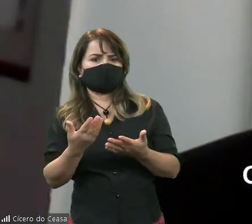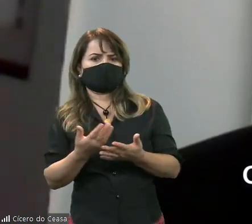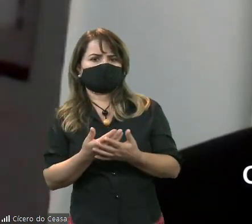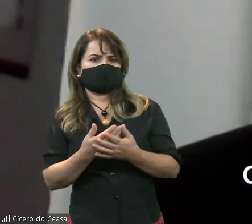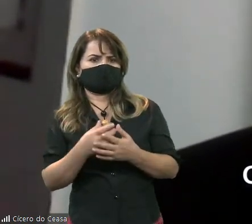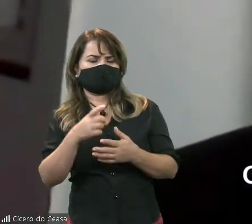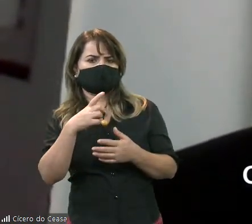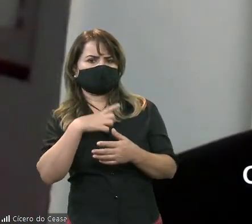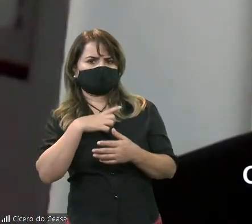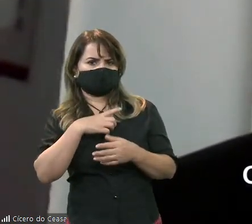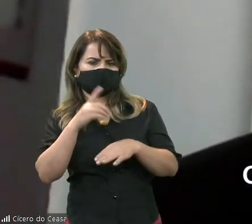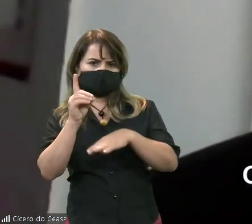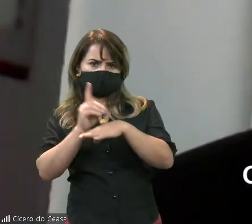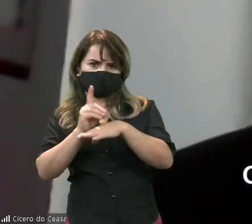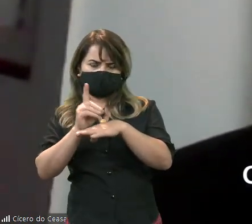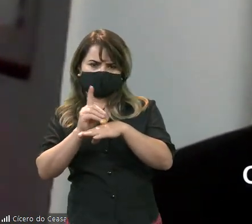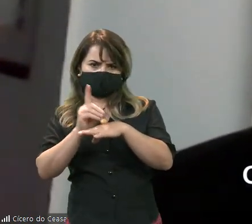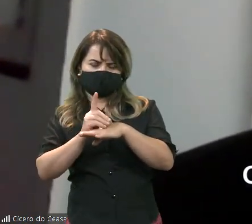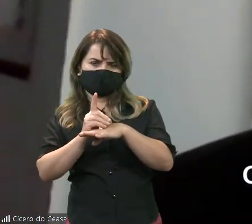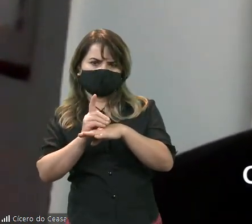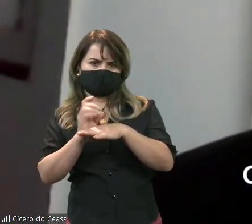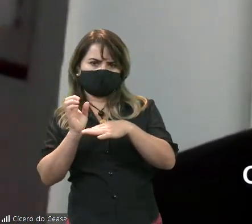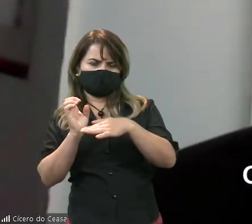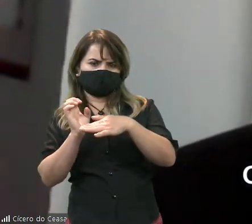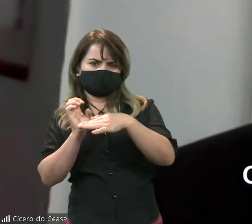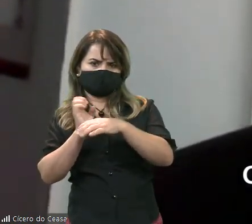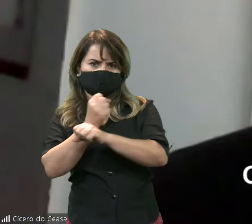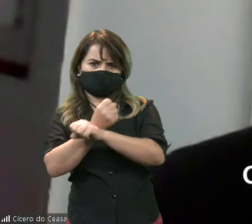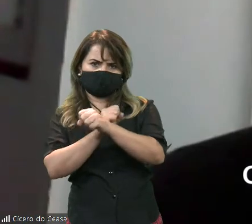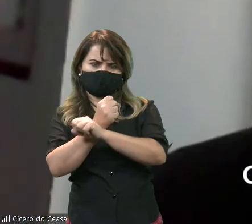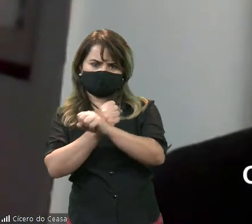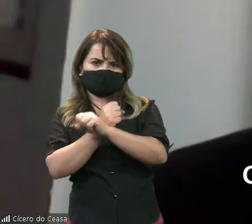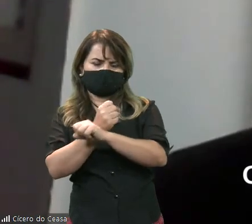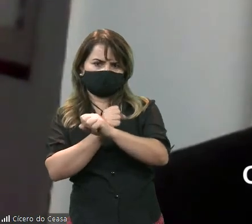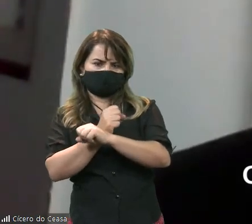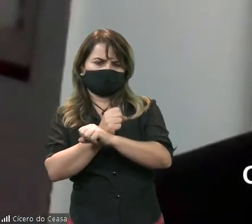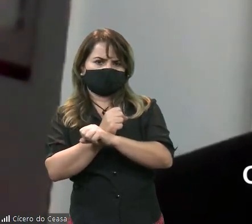o distrito industrial e também Lácio. Seria